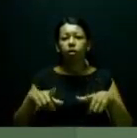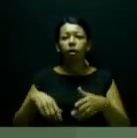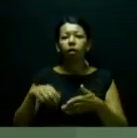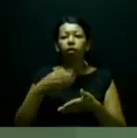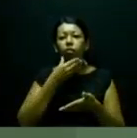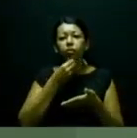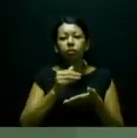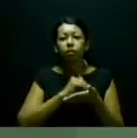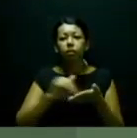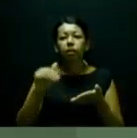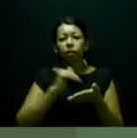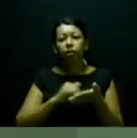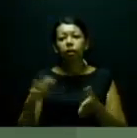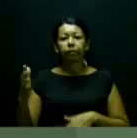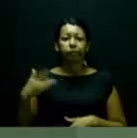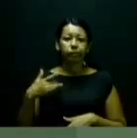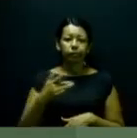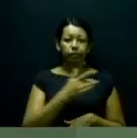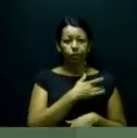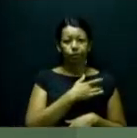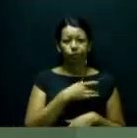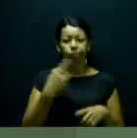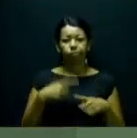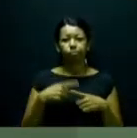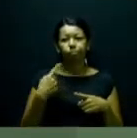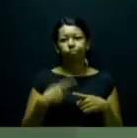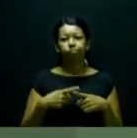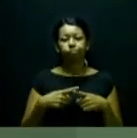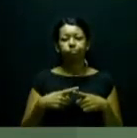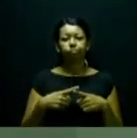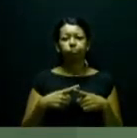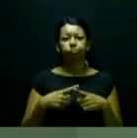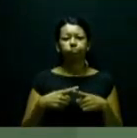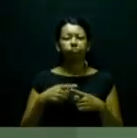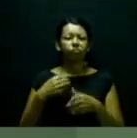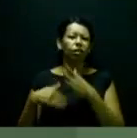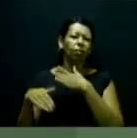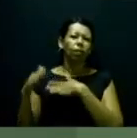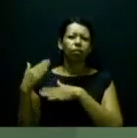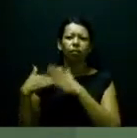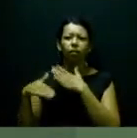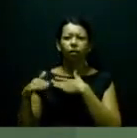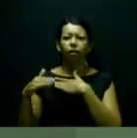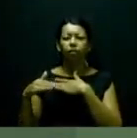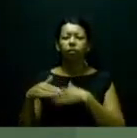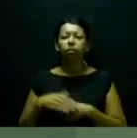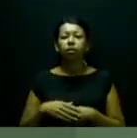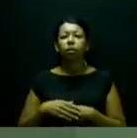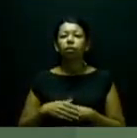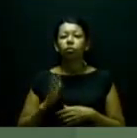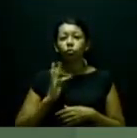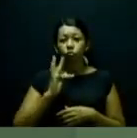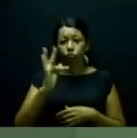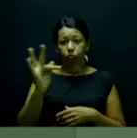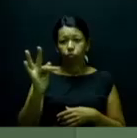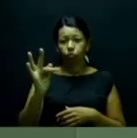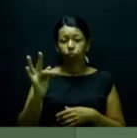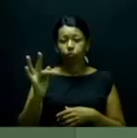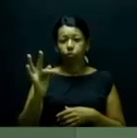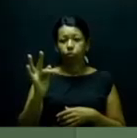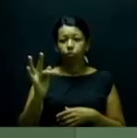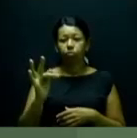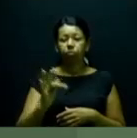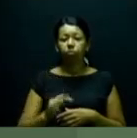municipal de saúde? Porque isso tudo que vai ficando para trás é conta que lá na frente vai acabar recaindo sobre a